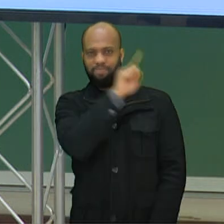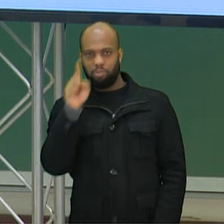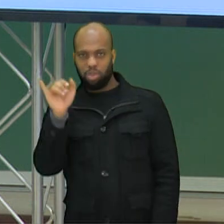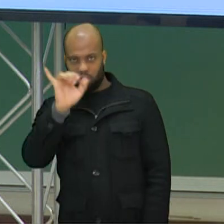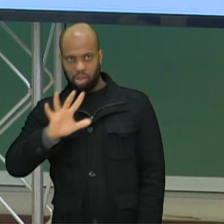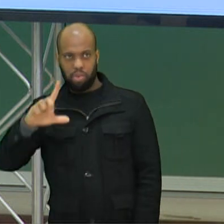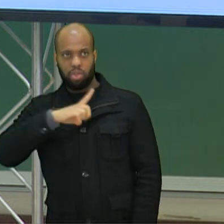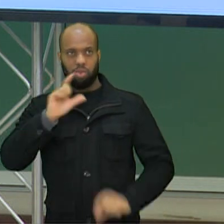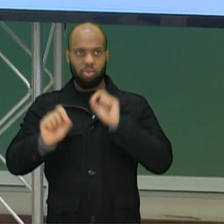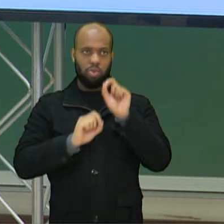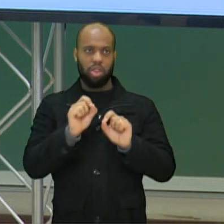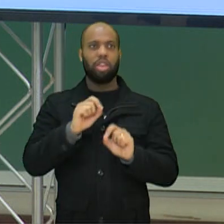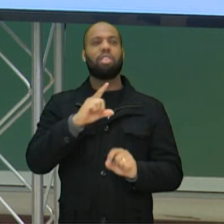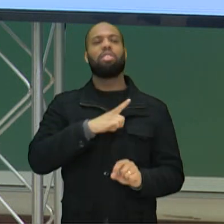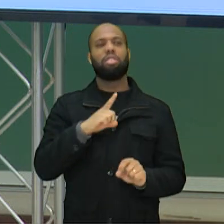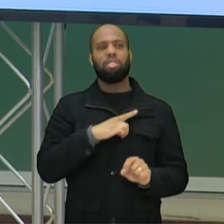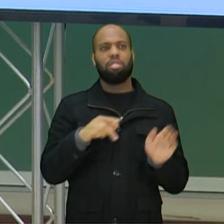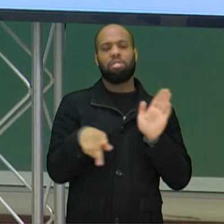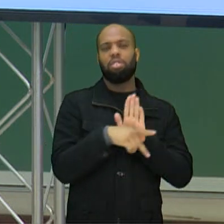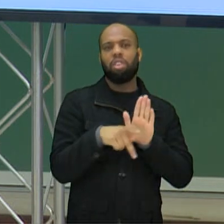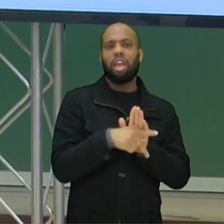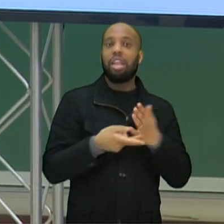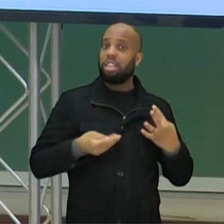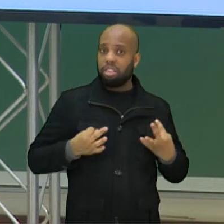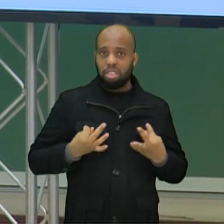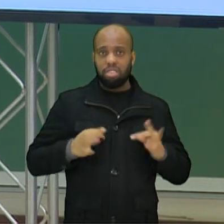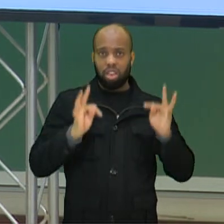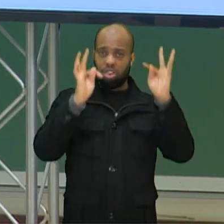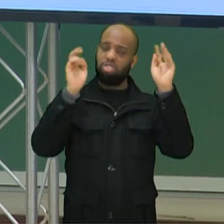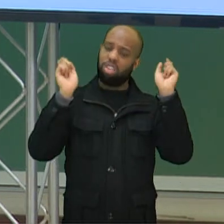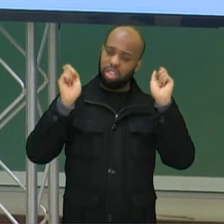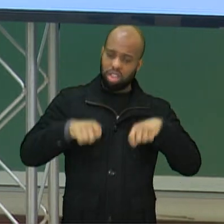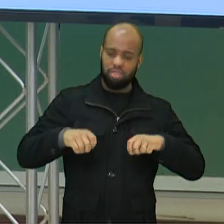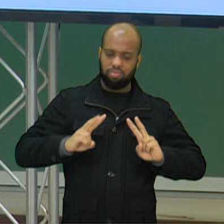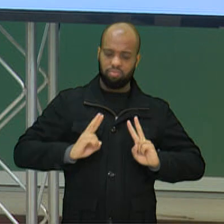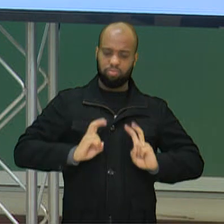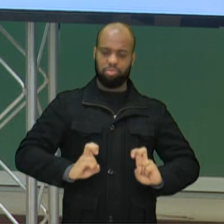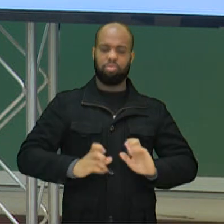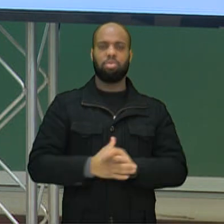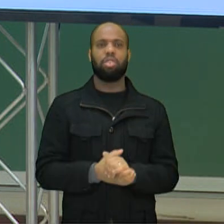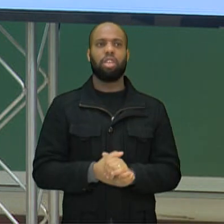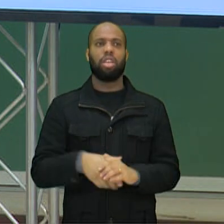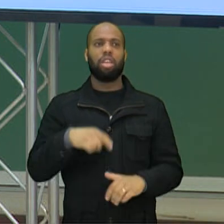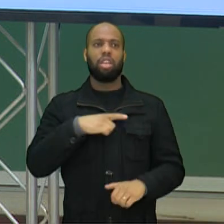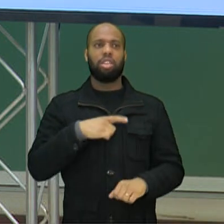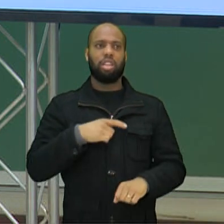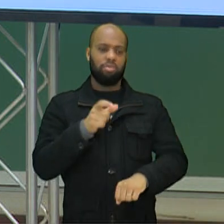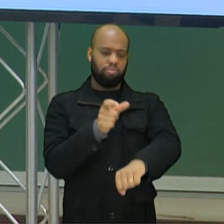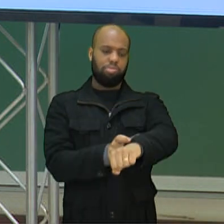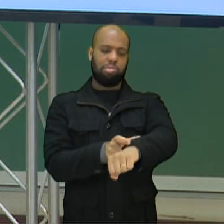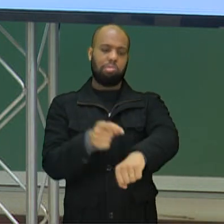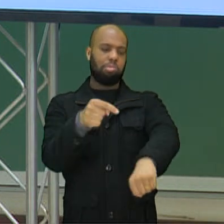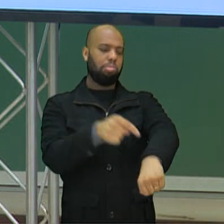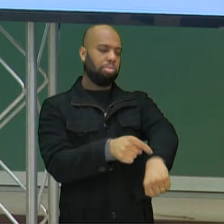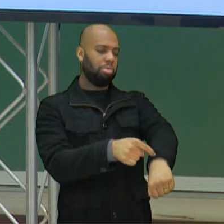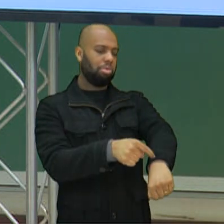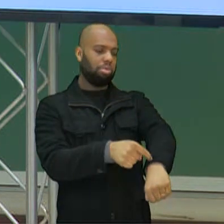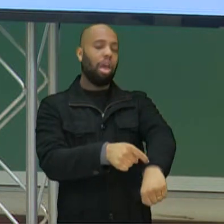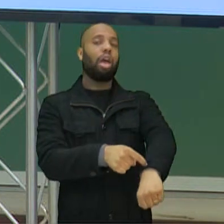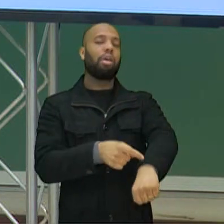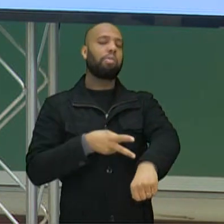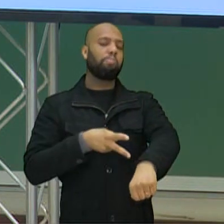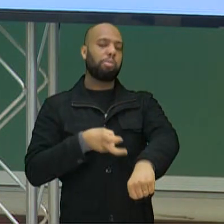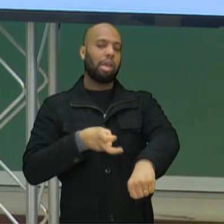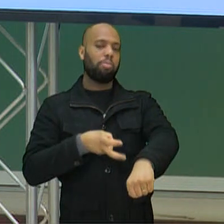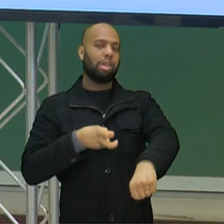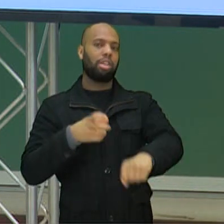ainda, nós temos a possibilidade de mensurar a frequência cardíaca por meio de frequencímetros, ou seja, são equipamentos que vão